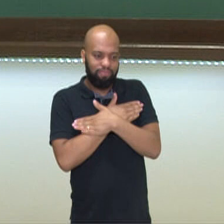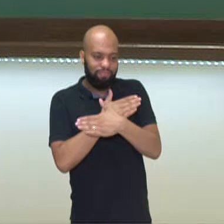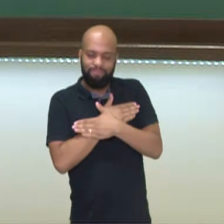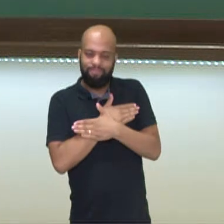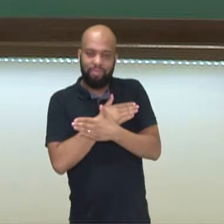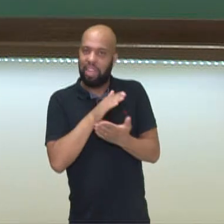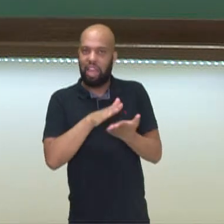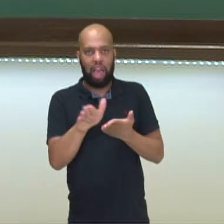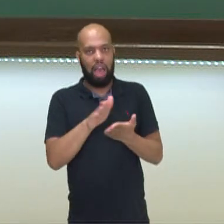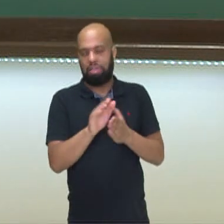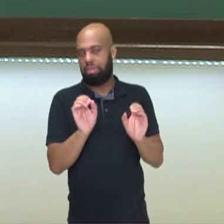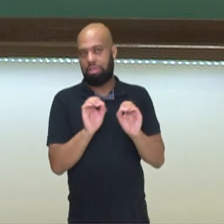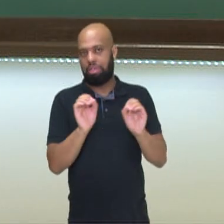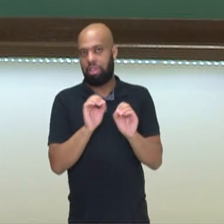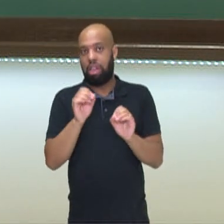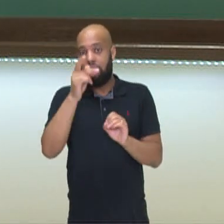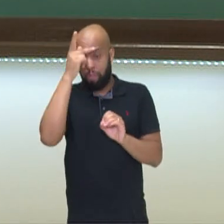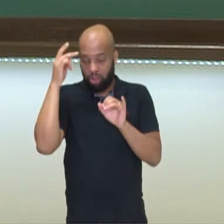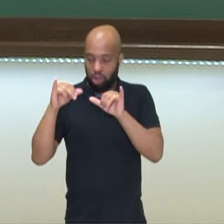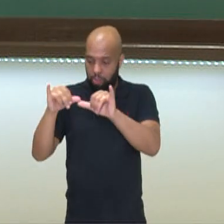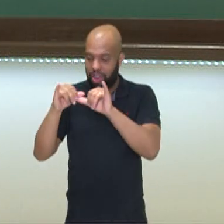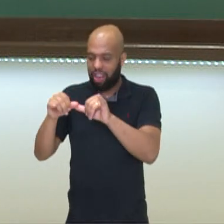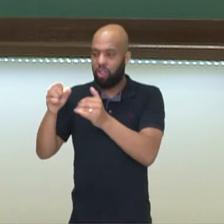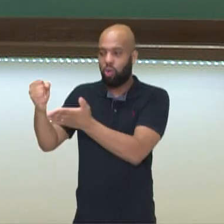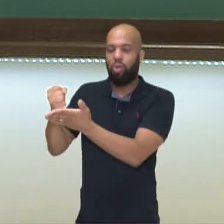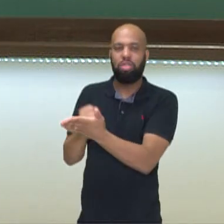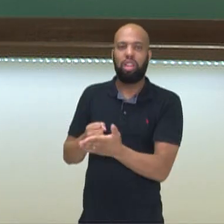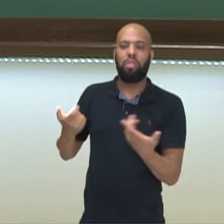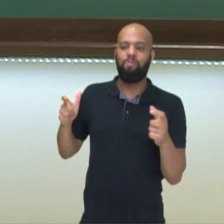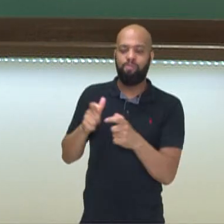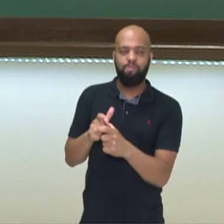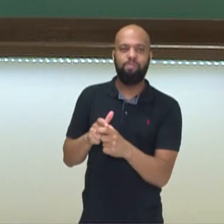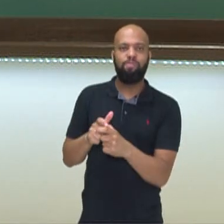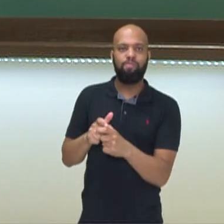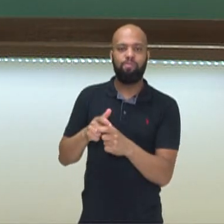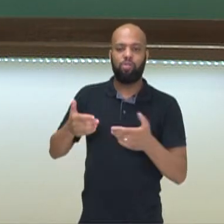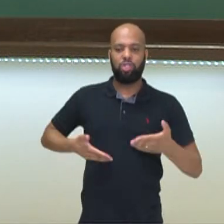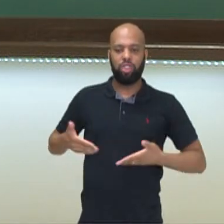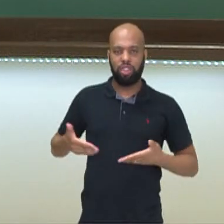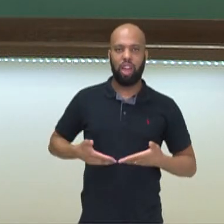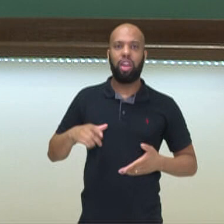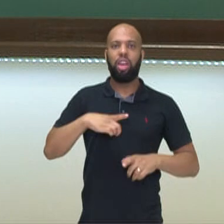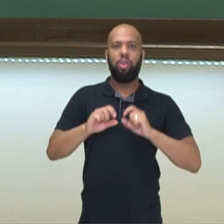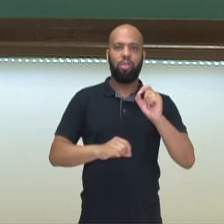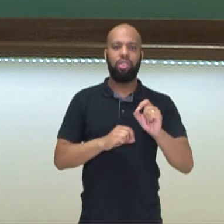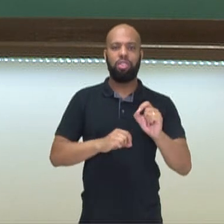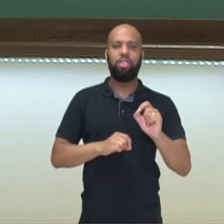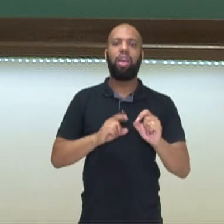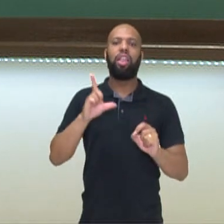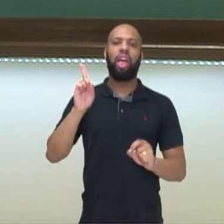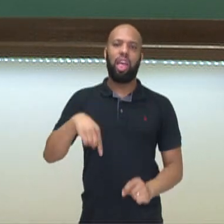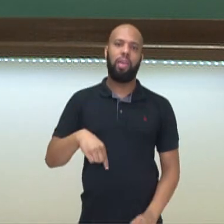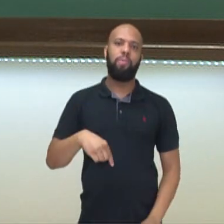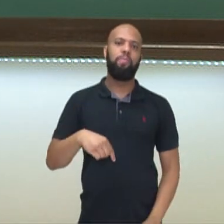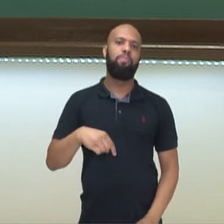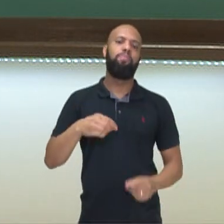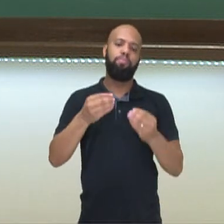menos, o mercado contrata menos funcionários e assim há uma queda, né, na